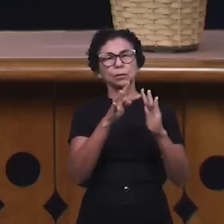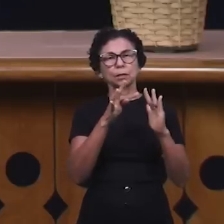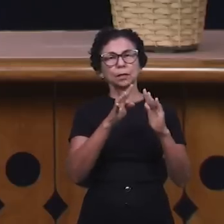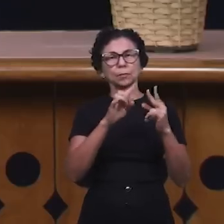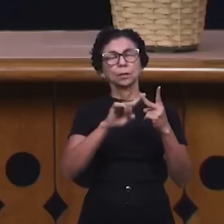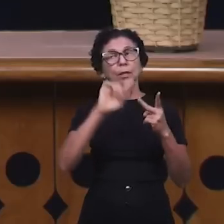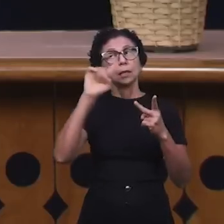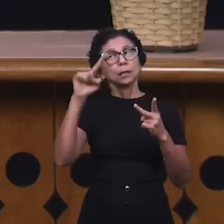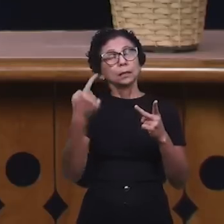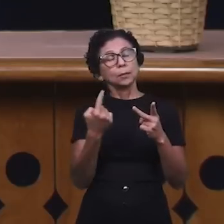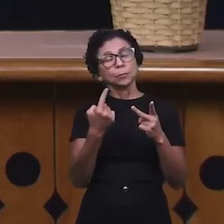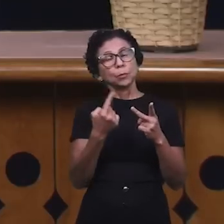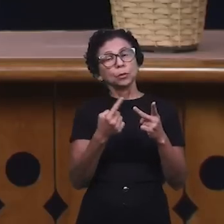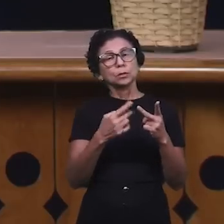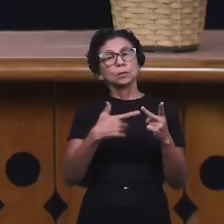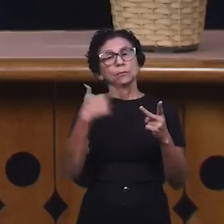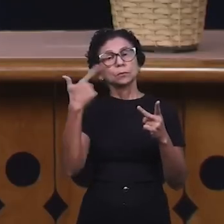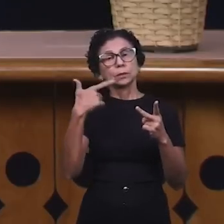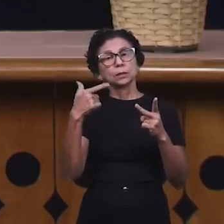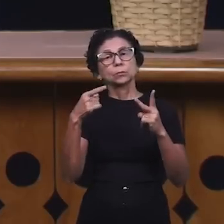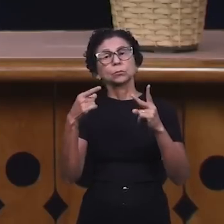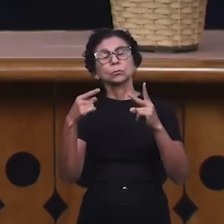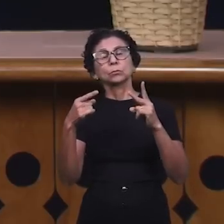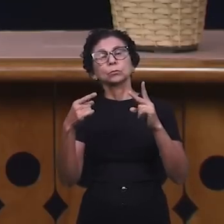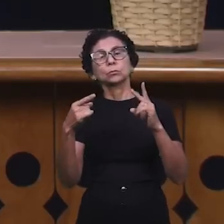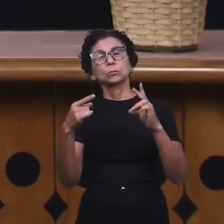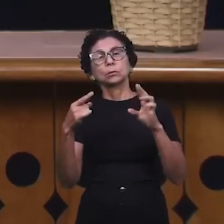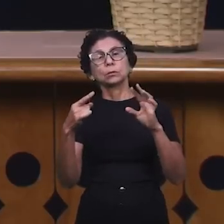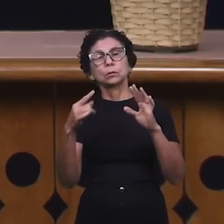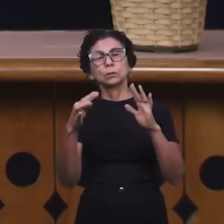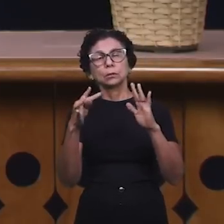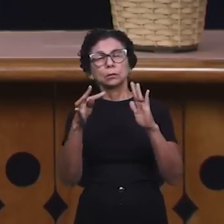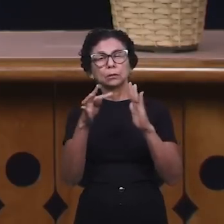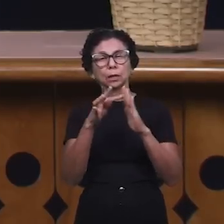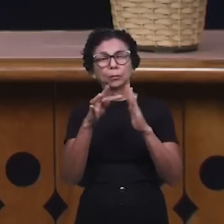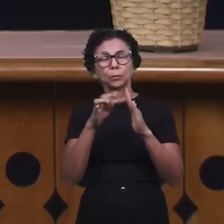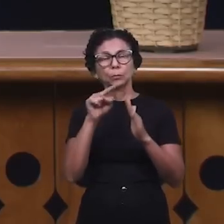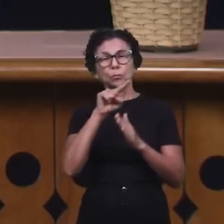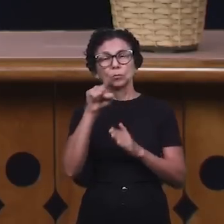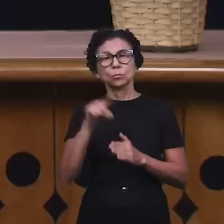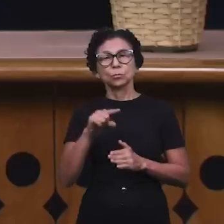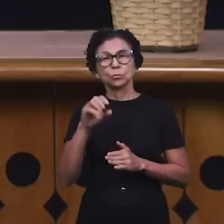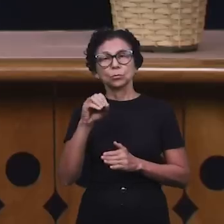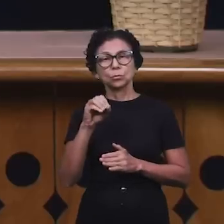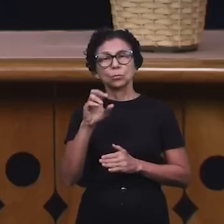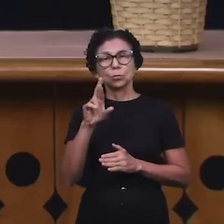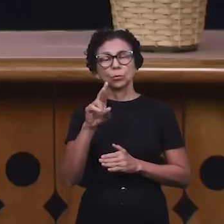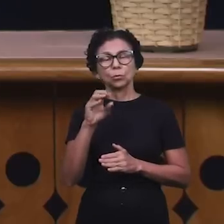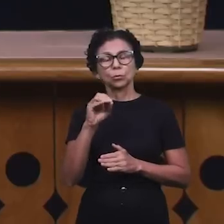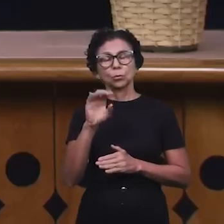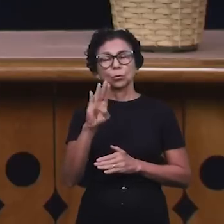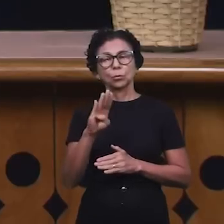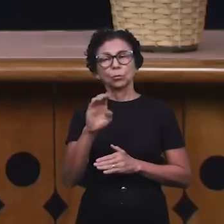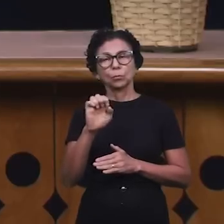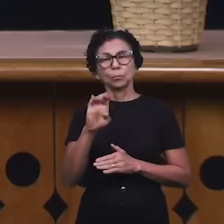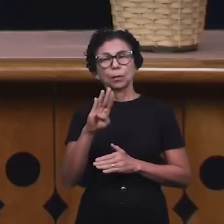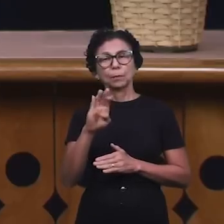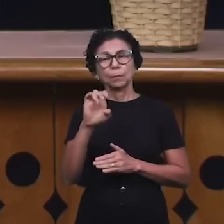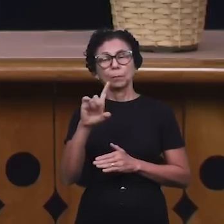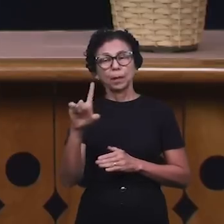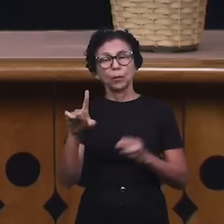por Zorobabel. E o terceiro templo seria esse. Mas, na